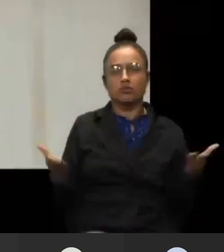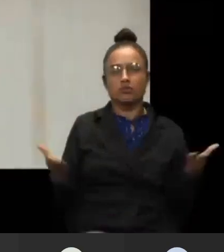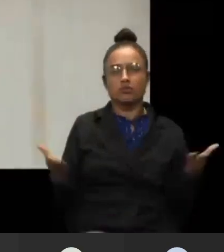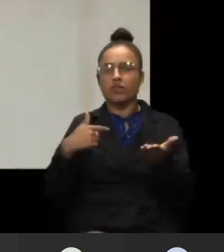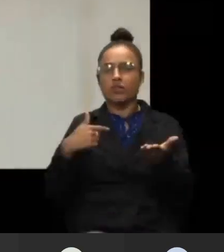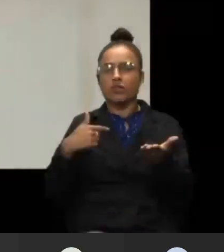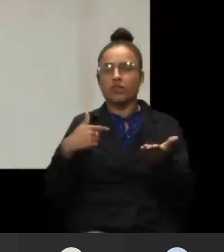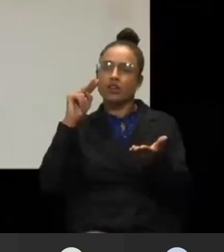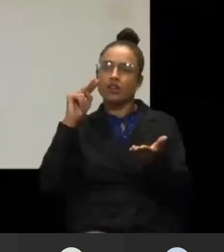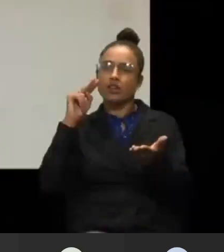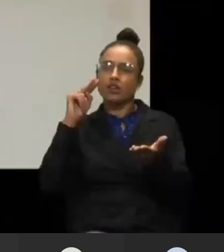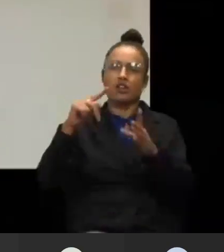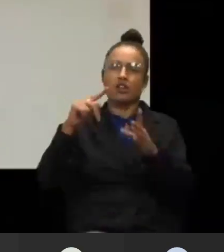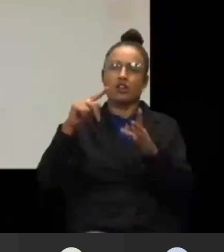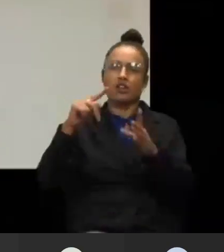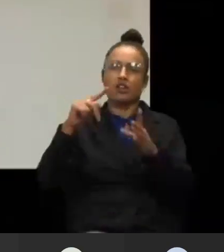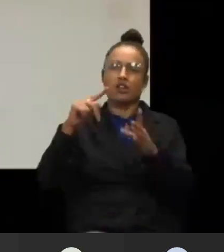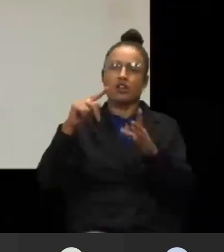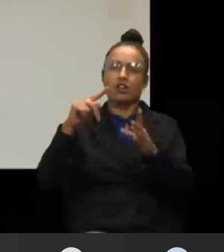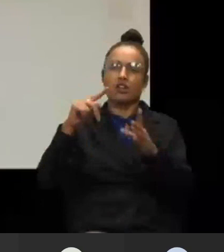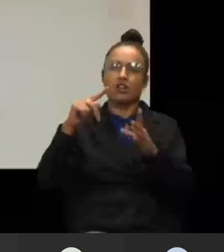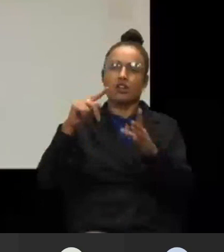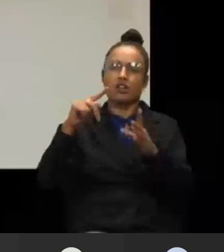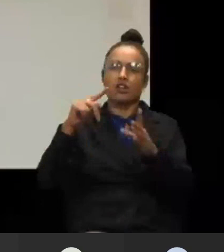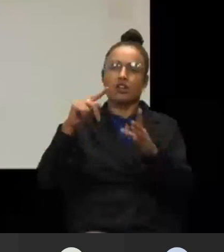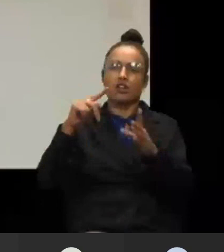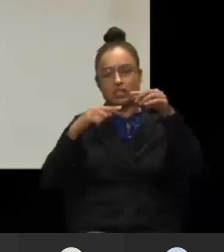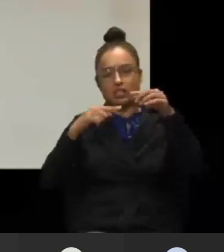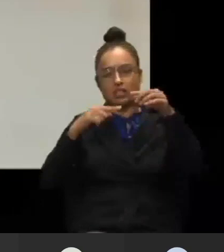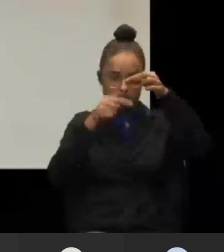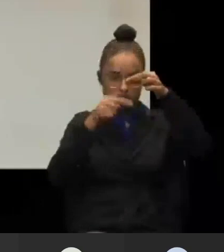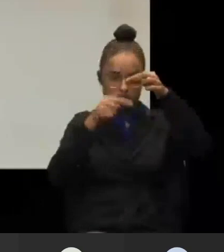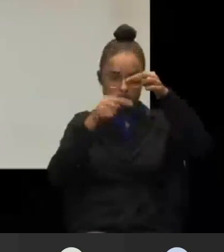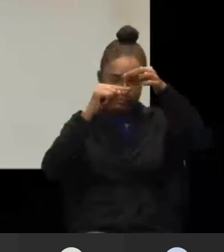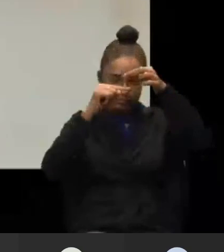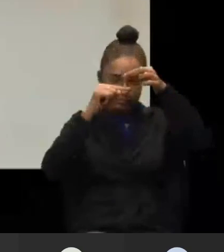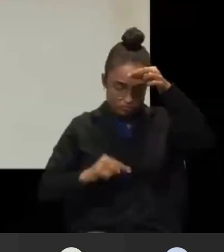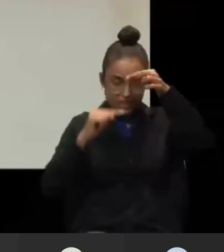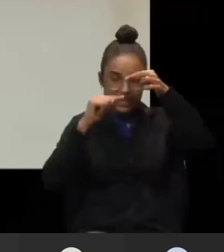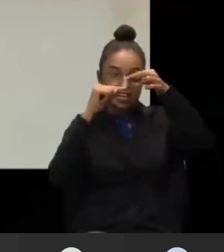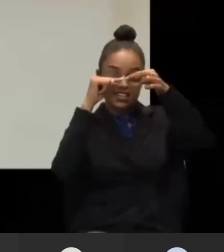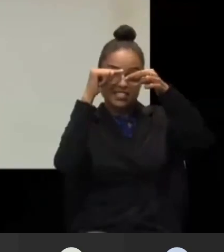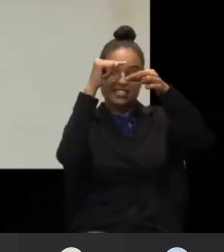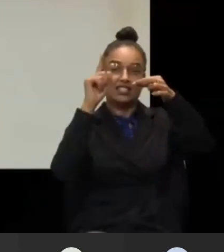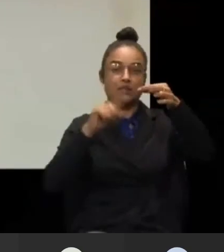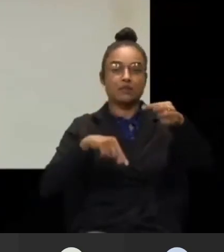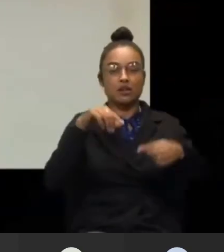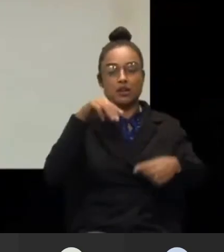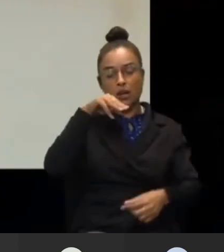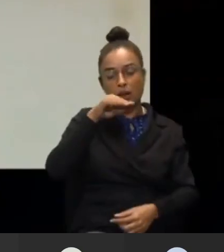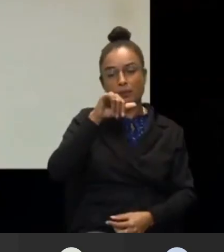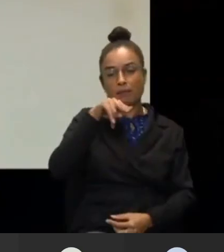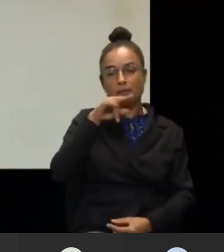Nota-se que nós colocamos uma quantidade bem acima. E agora nós precisamos deixar o menisco